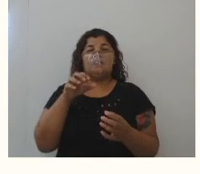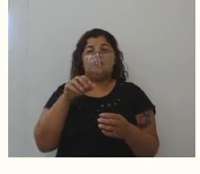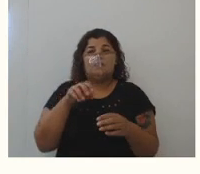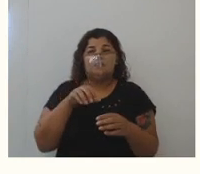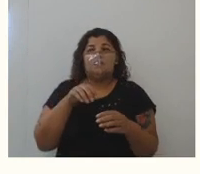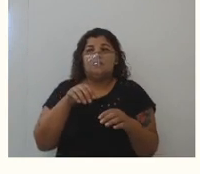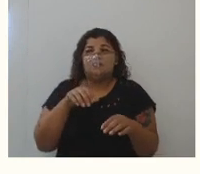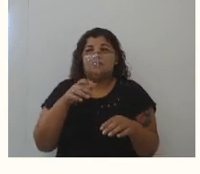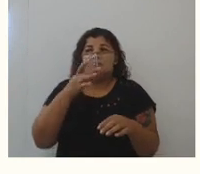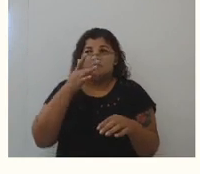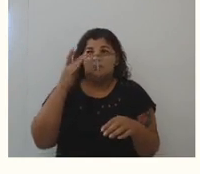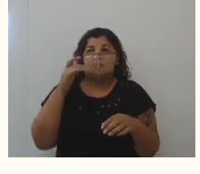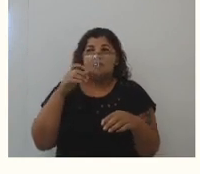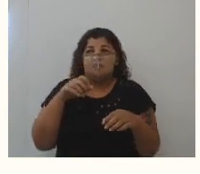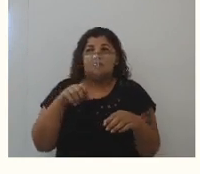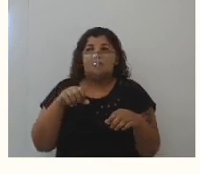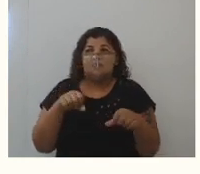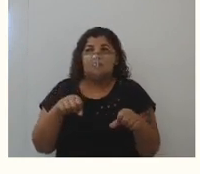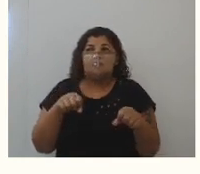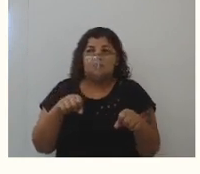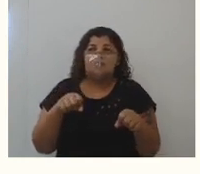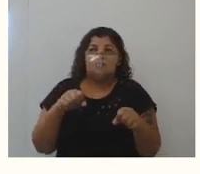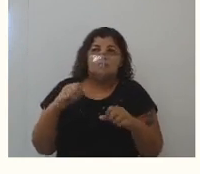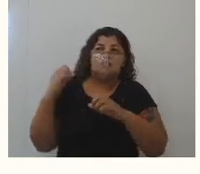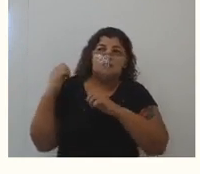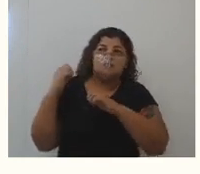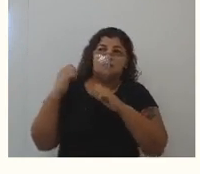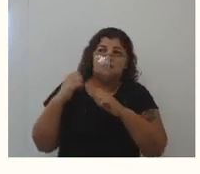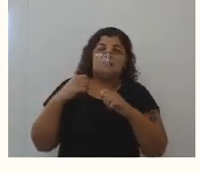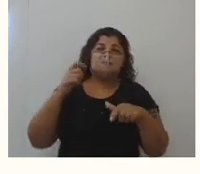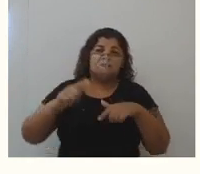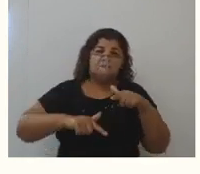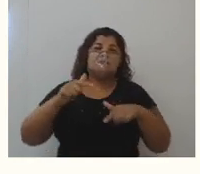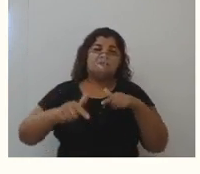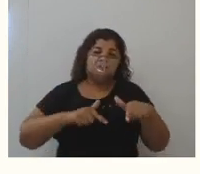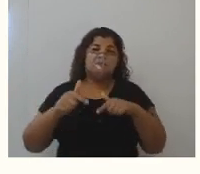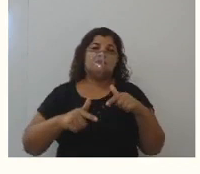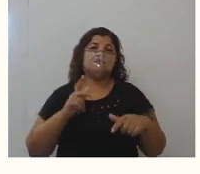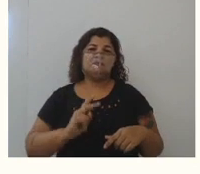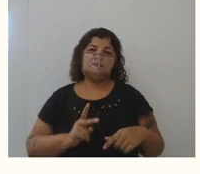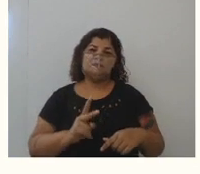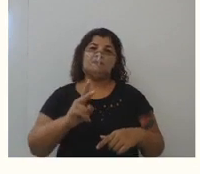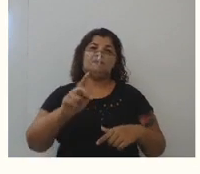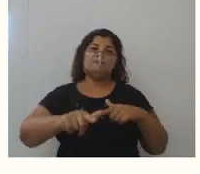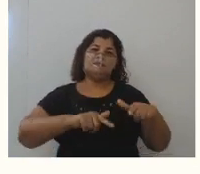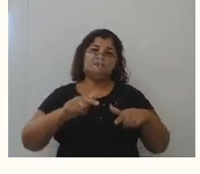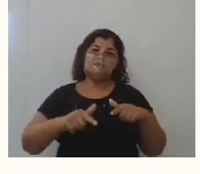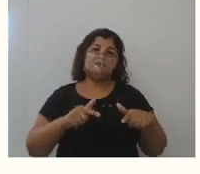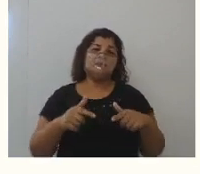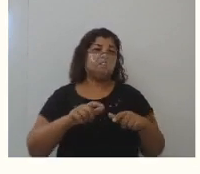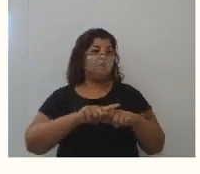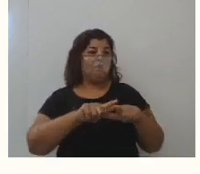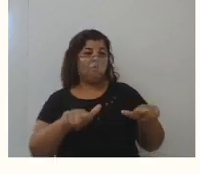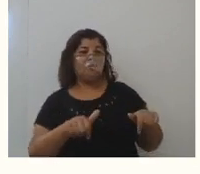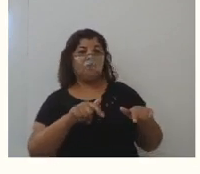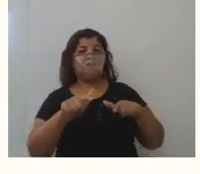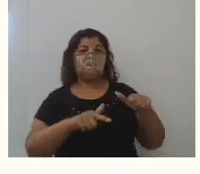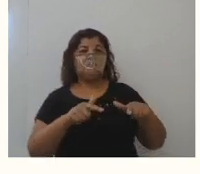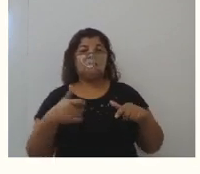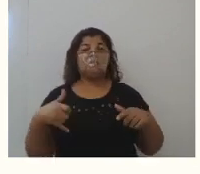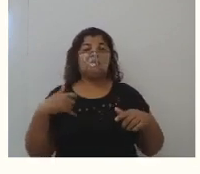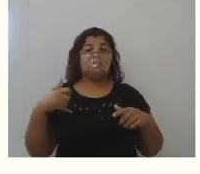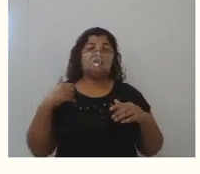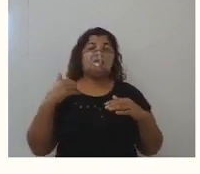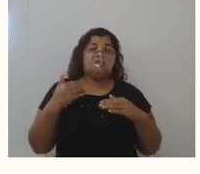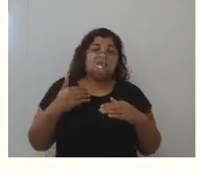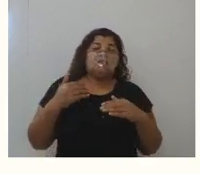né? Uma pessoa madura, que com a reforma da Previdência ela vai ter que continuar trabalhando e pela ausência de trabalho, quando chega numa certa idade